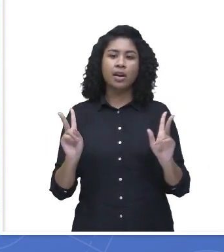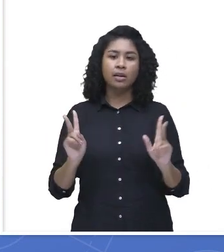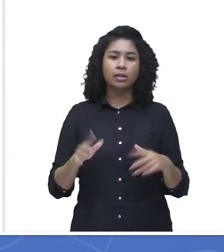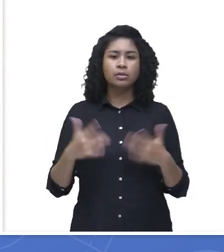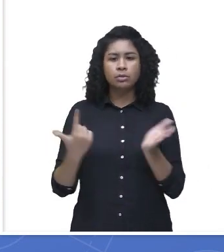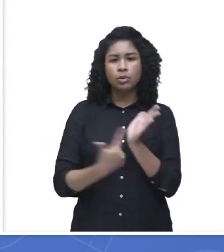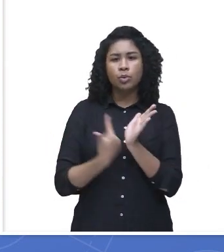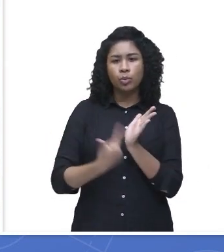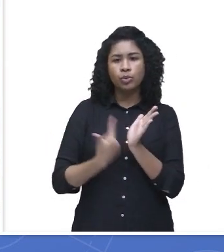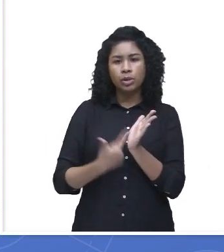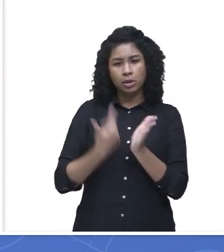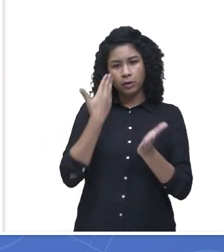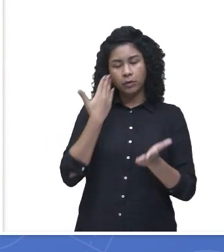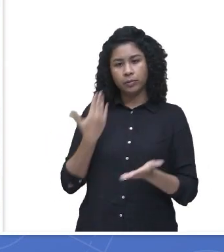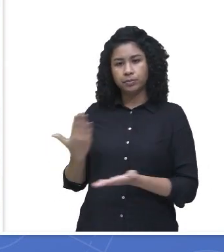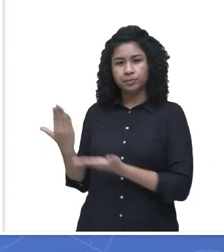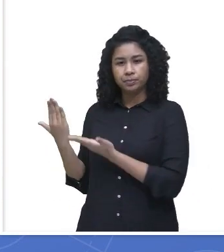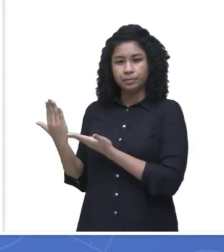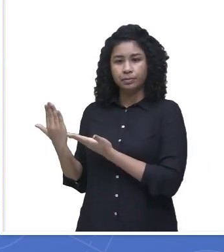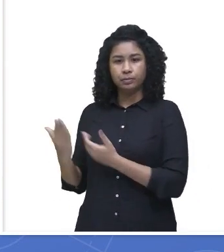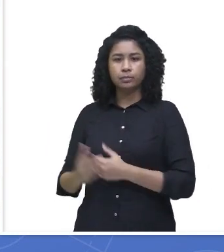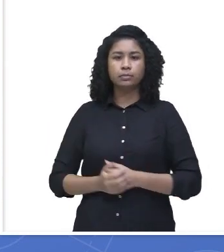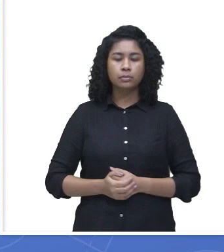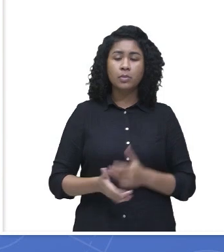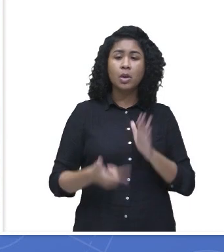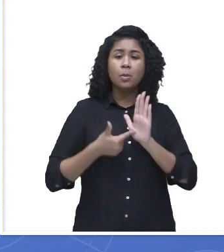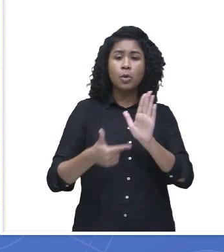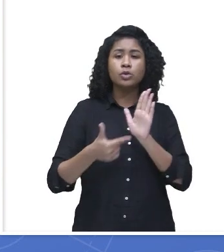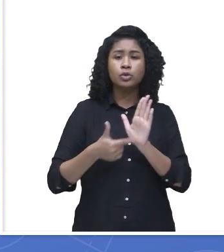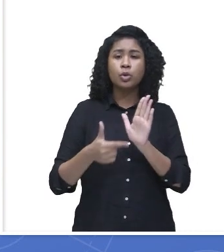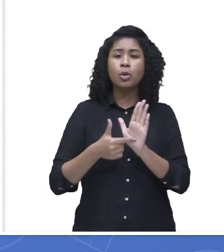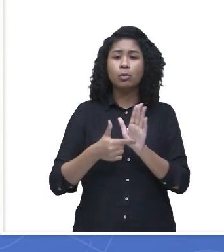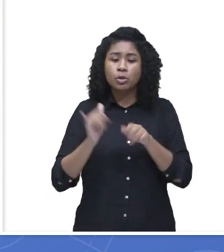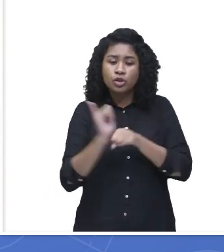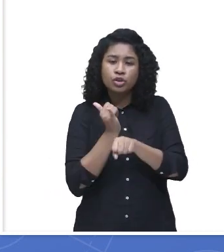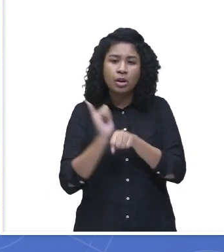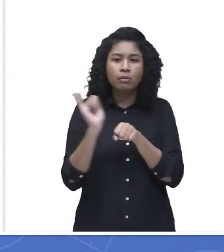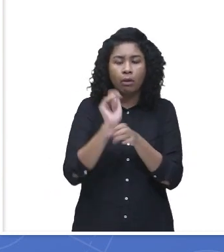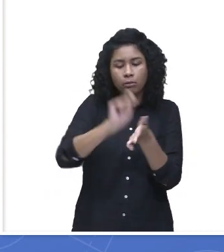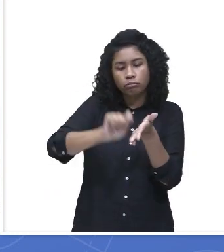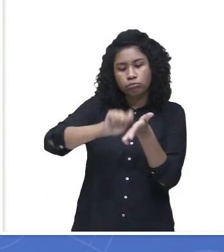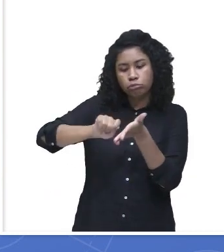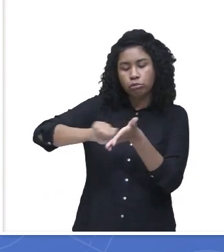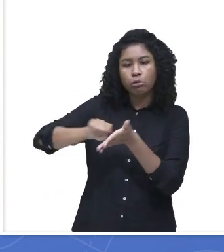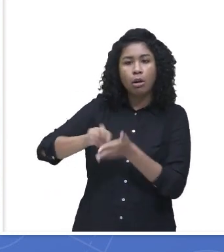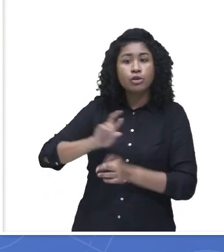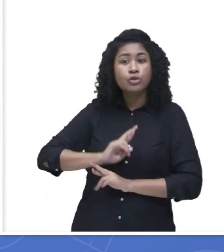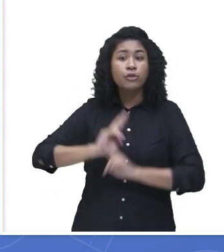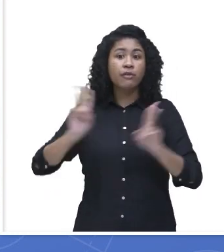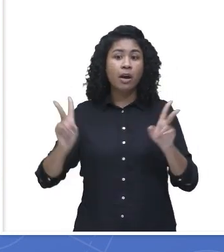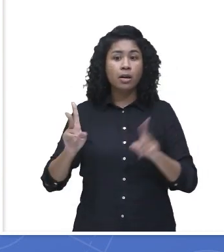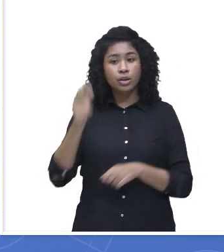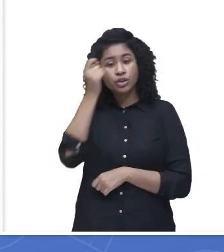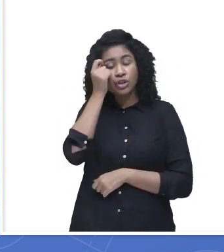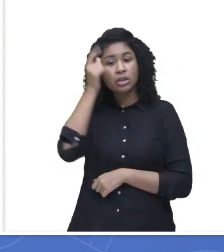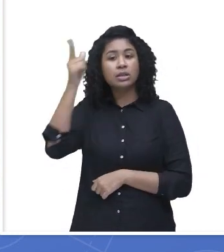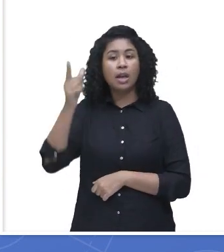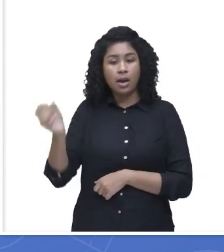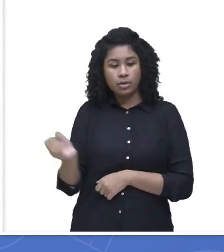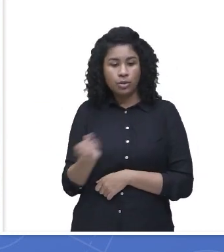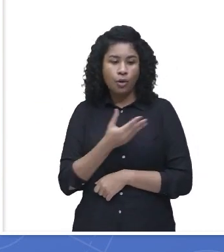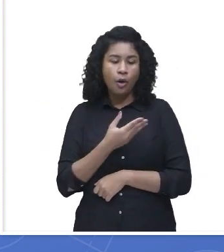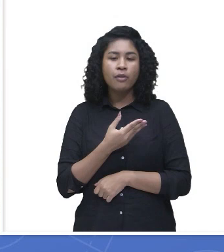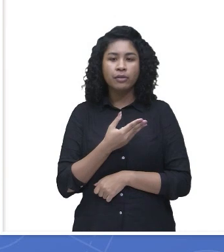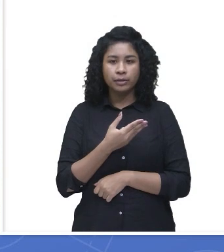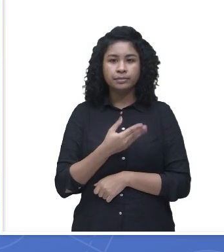Eu trouxe inovação no modo de escrever com ideias modernas, termos científicos e temáticas influenciadas por